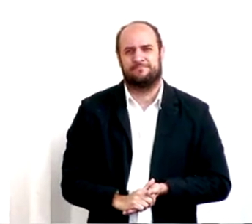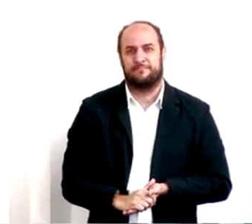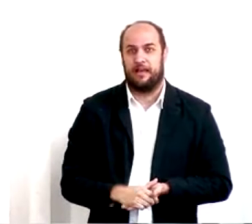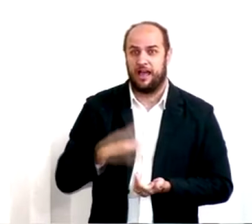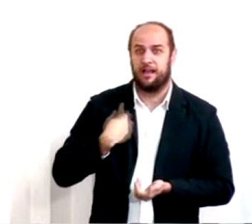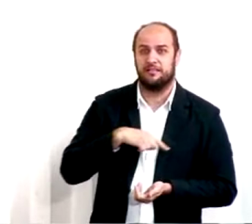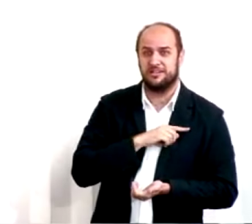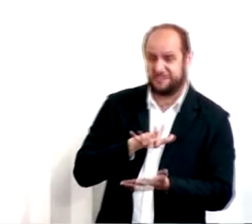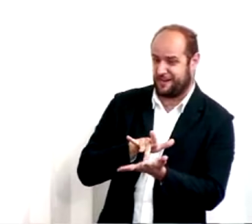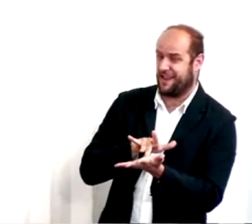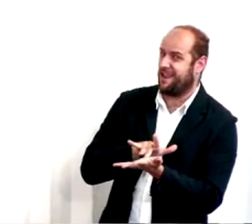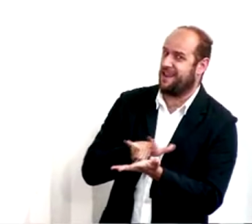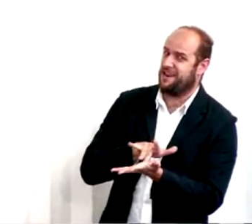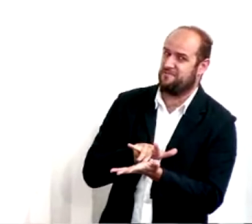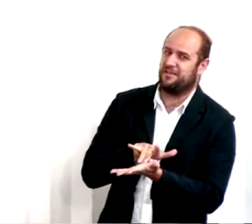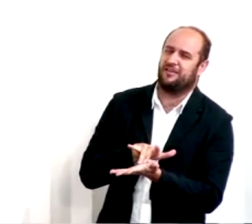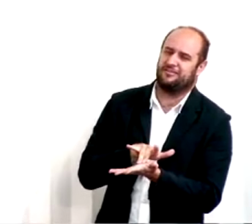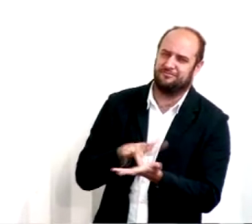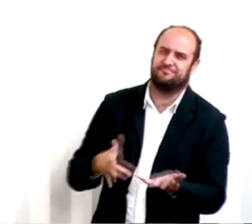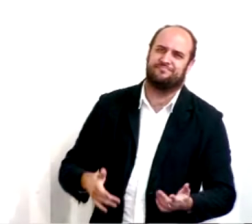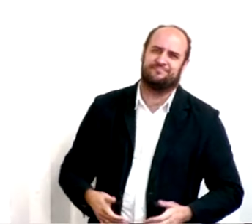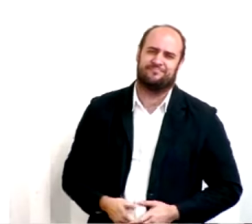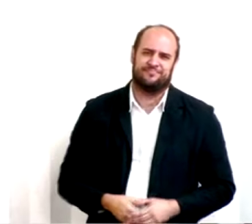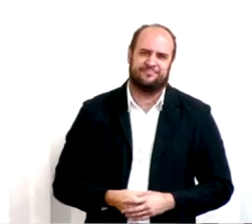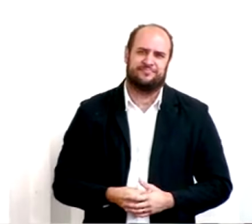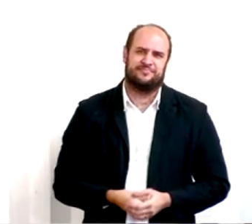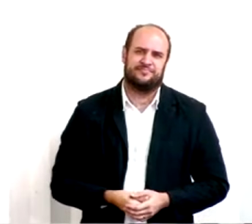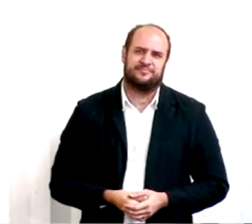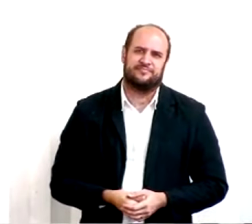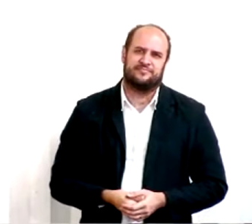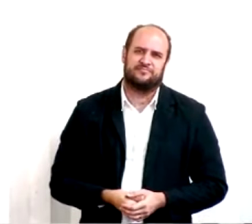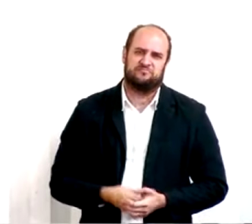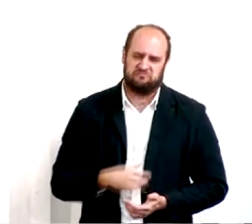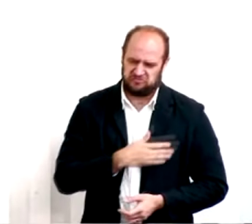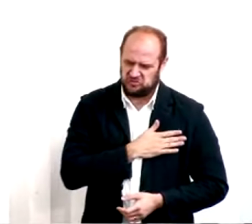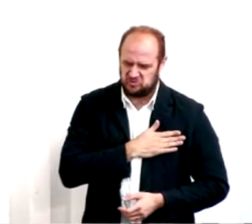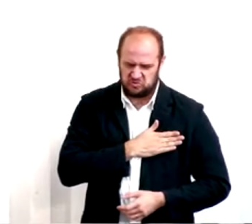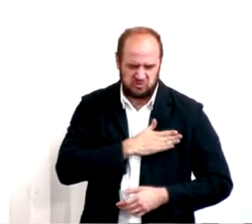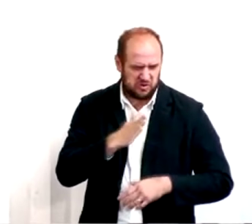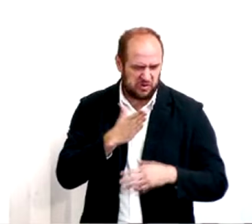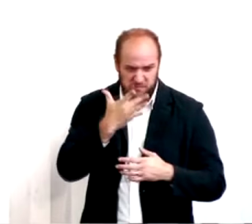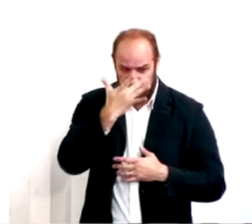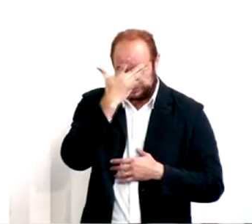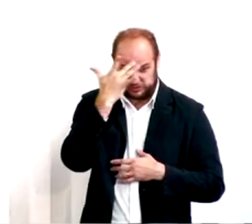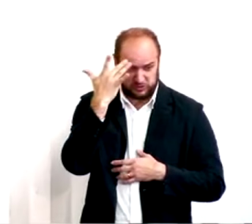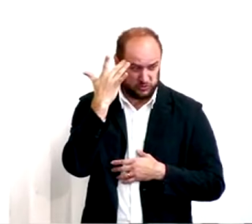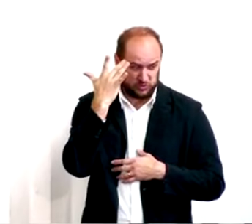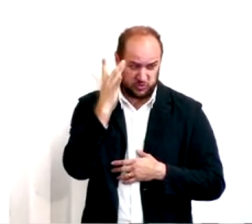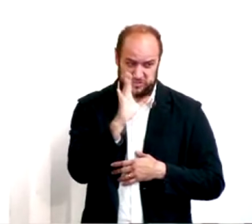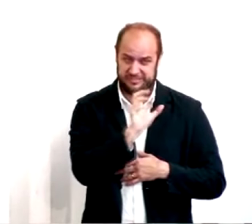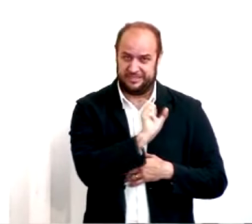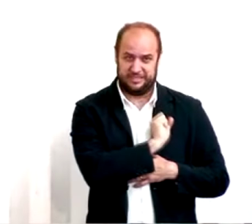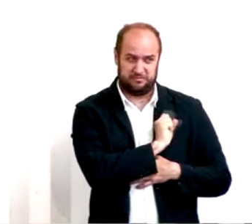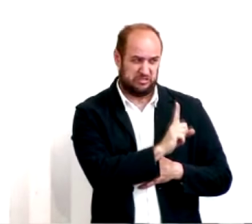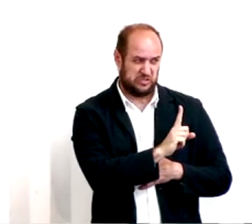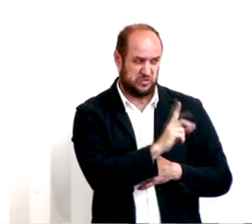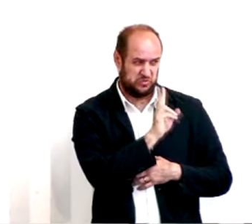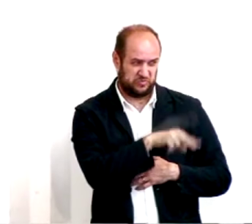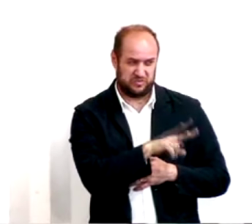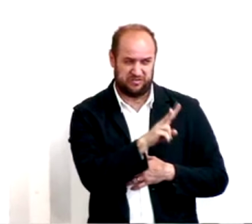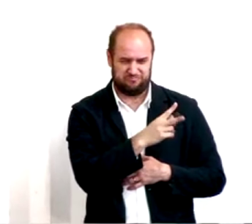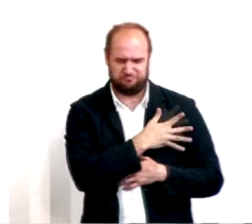de Deus nós não gostávamos das pessoas que amavam a Deus